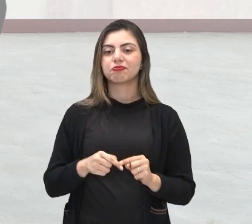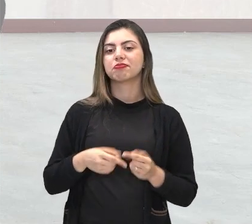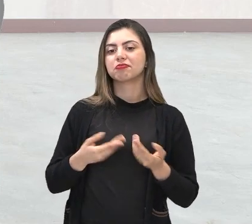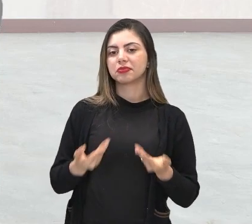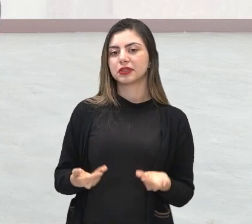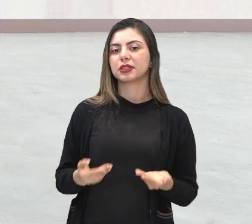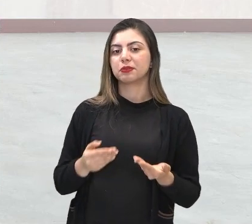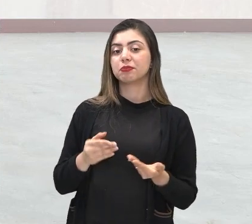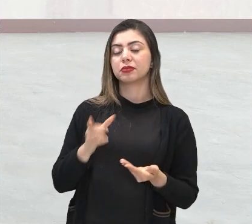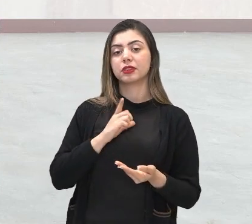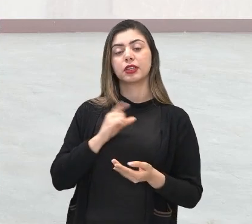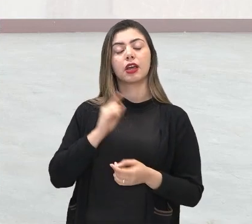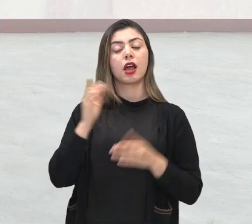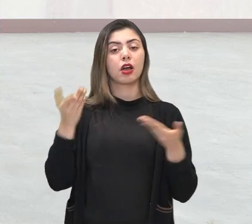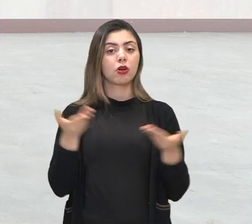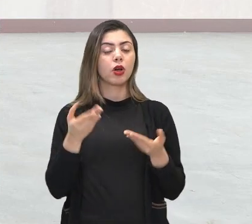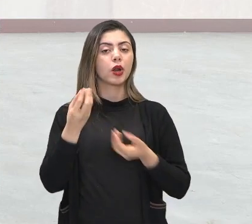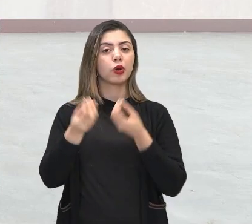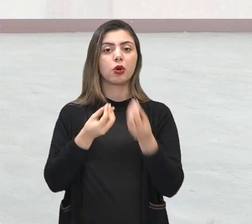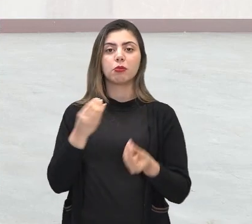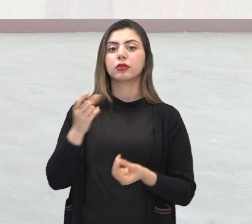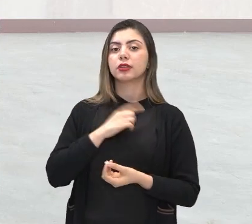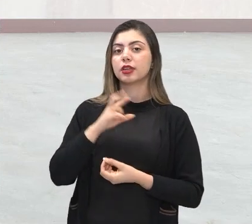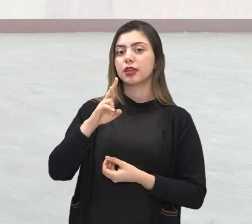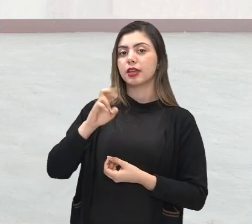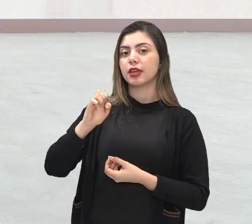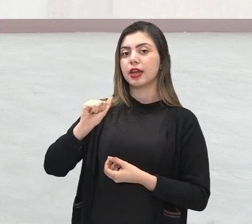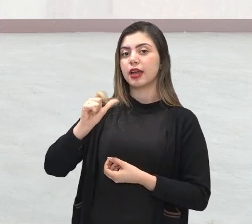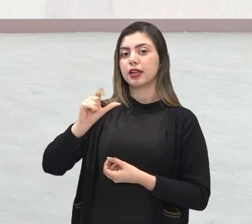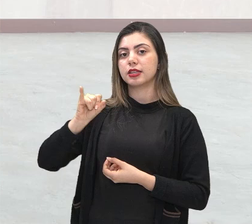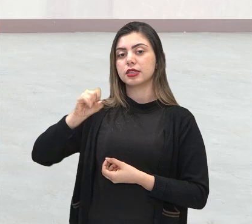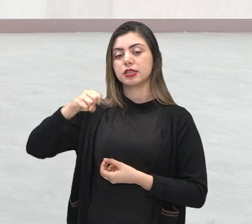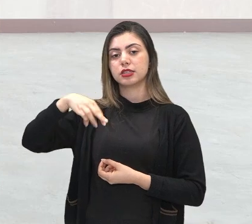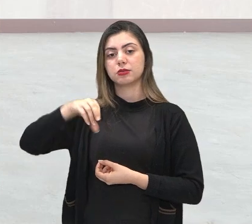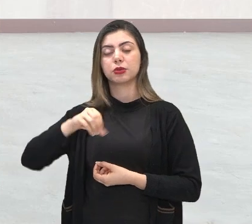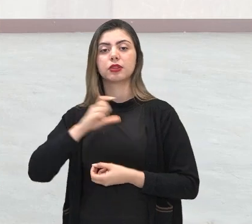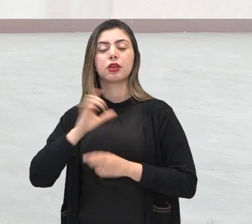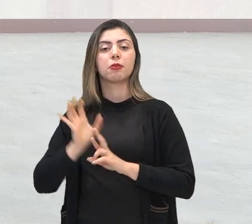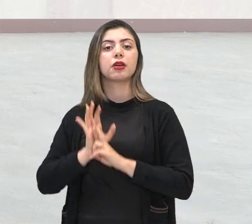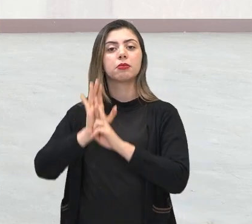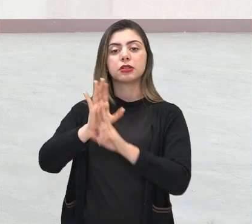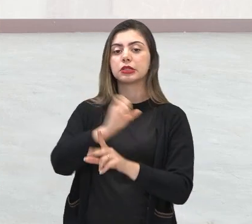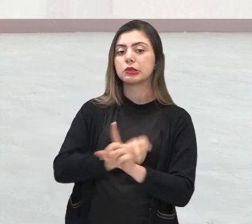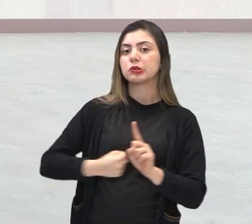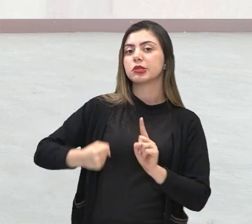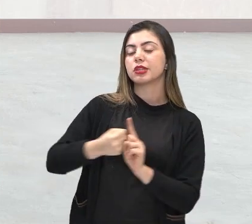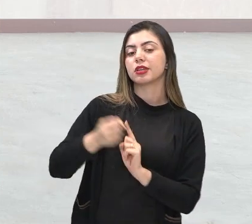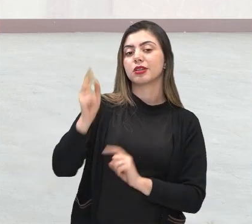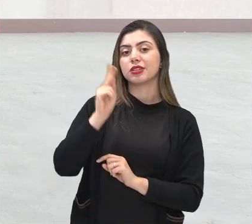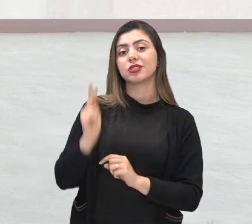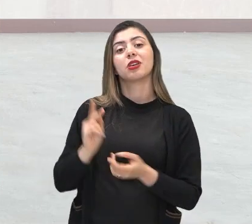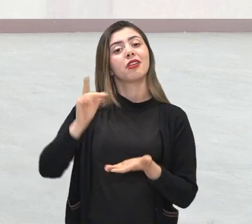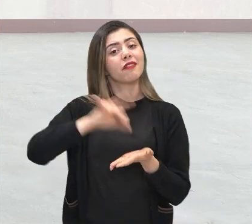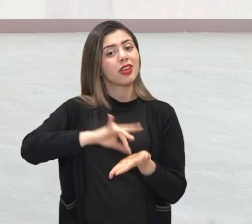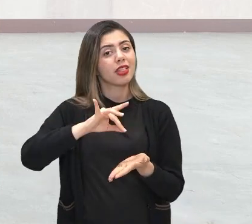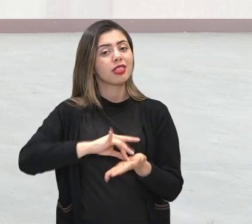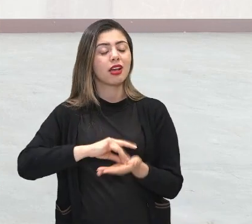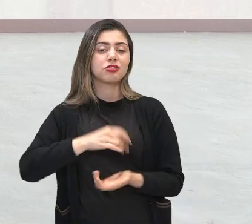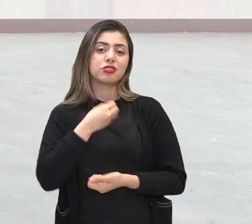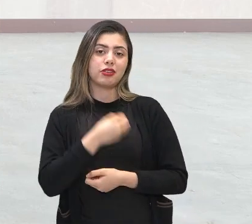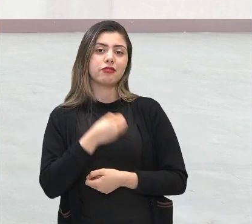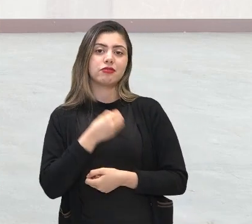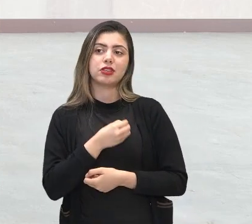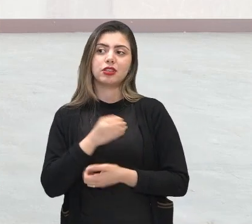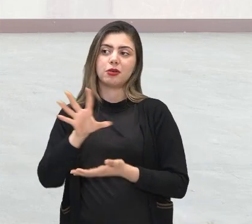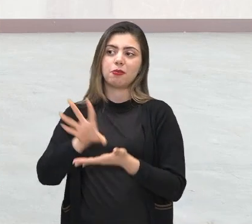tem aqui no realismo uma uma apresentação social histórica real certo olha